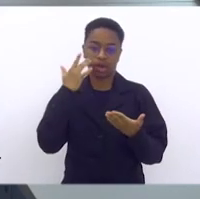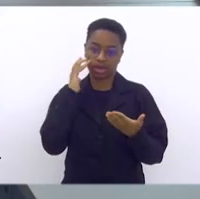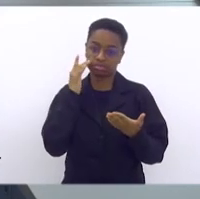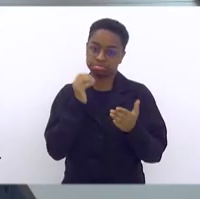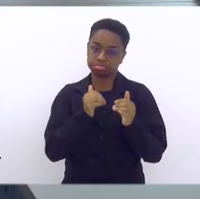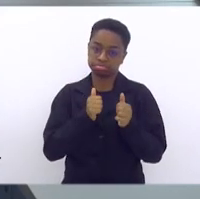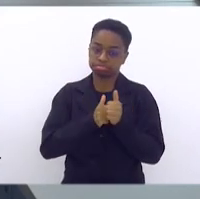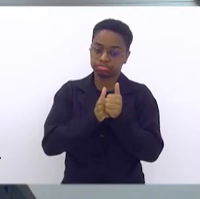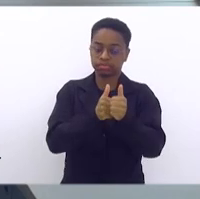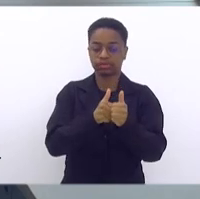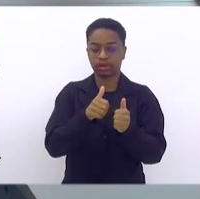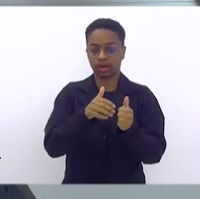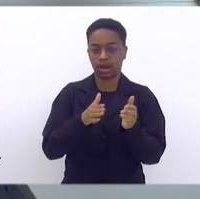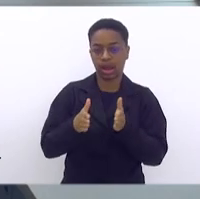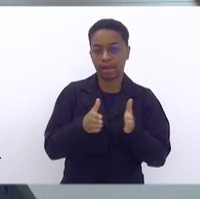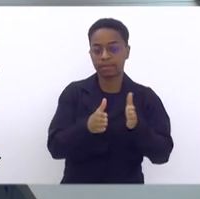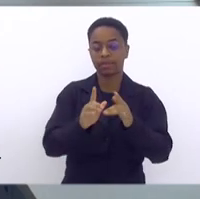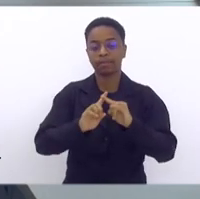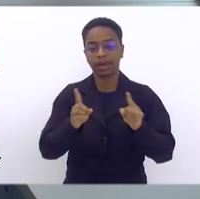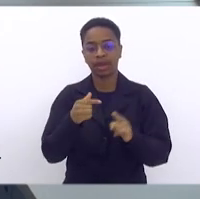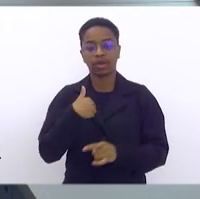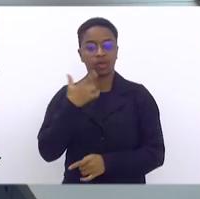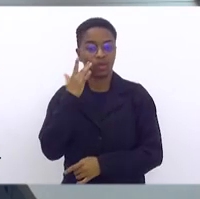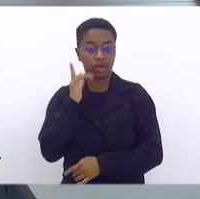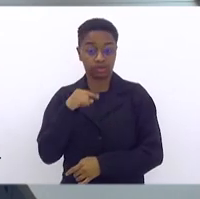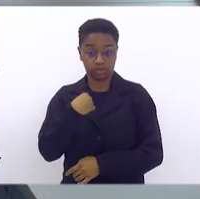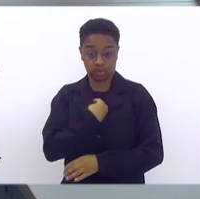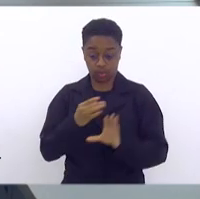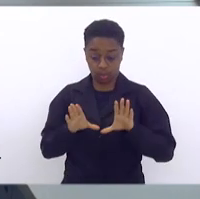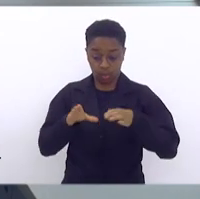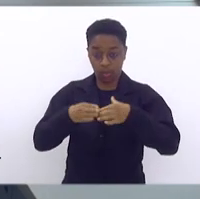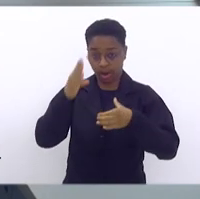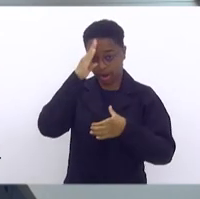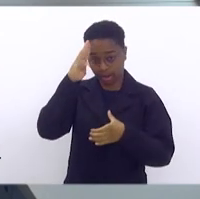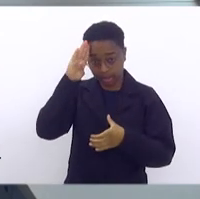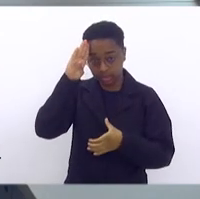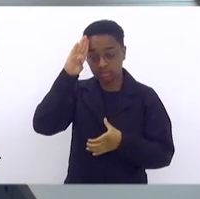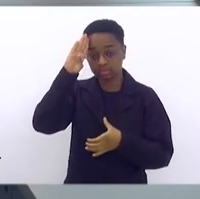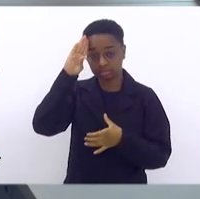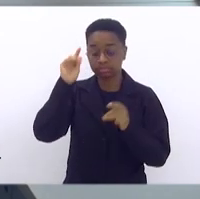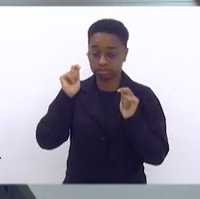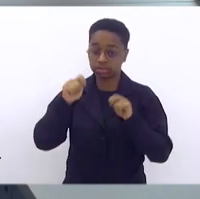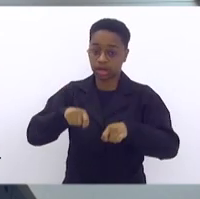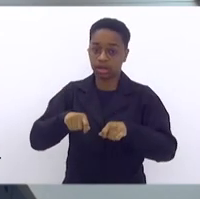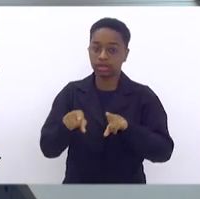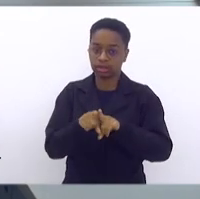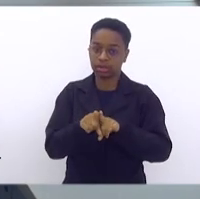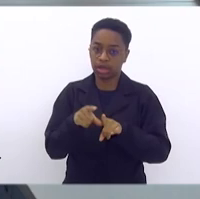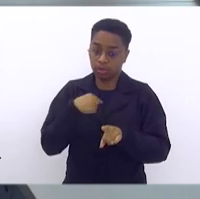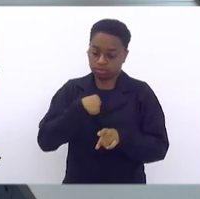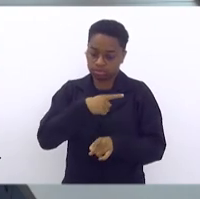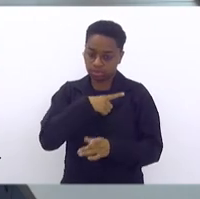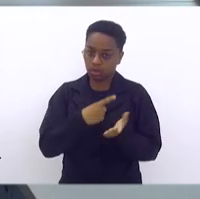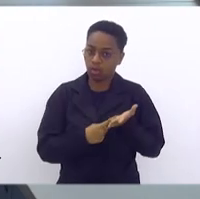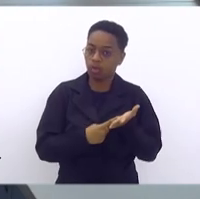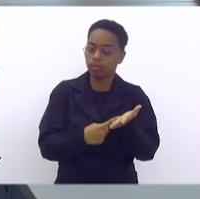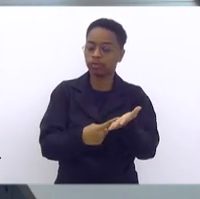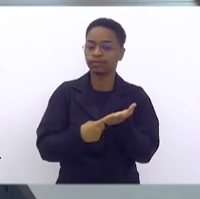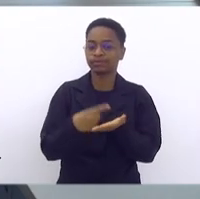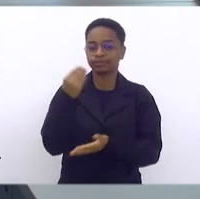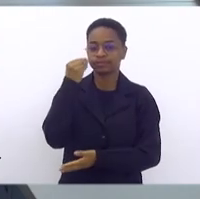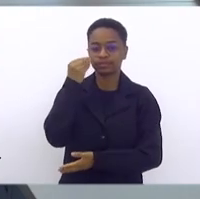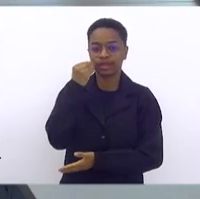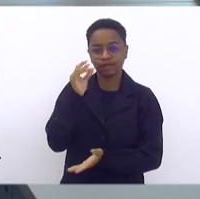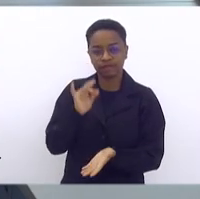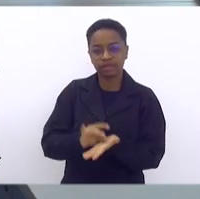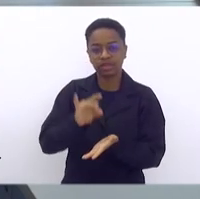Mas com certeza eu acho que a gente pode, enquanto comunidade acadêmica, né, e inclusive me comprometo com isso, de tentar de alguma